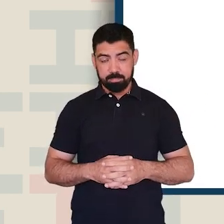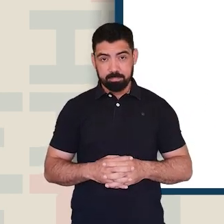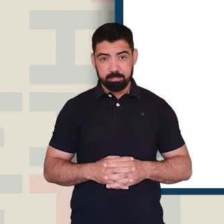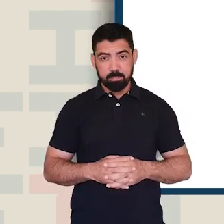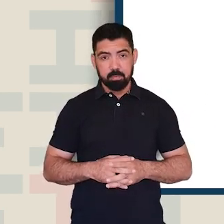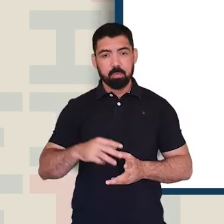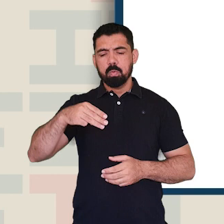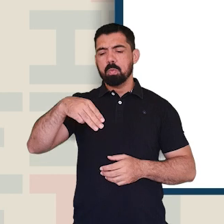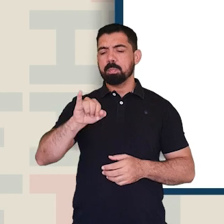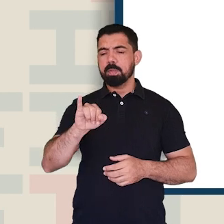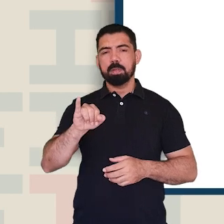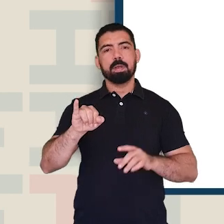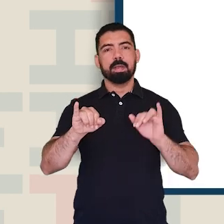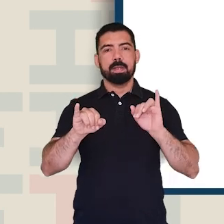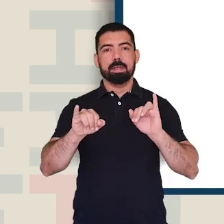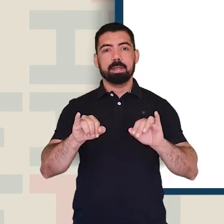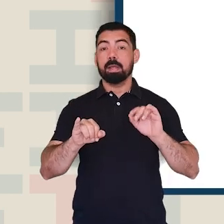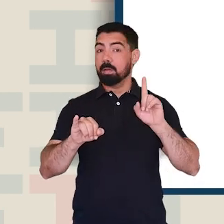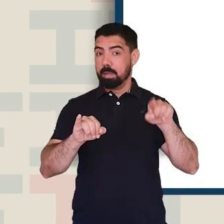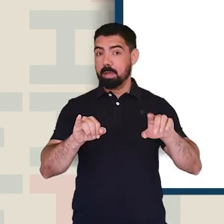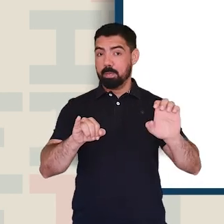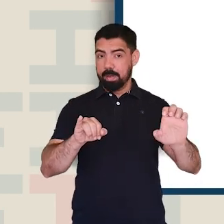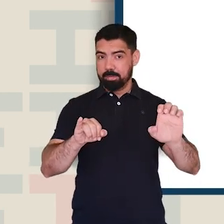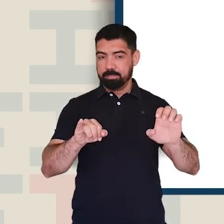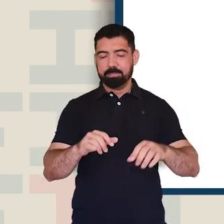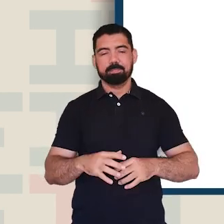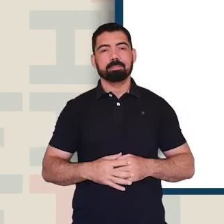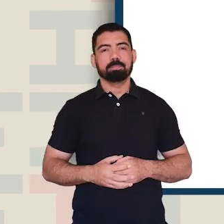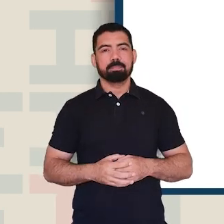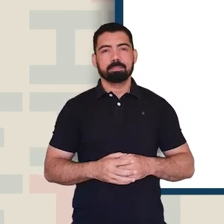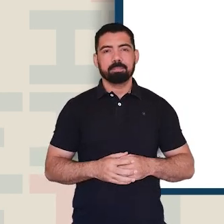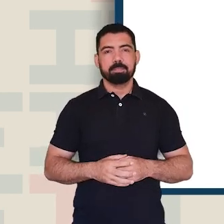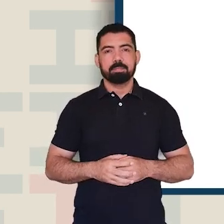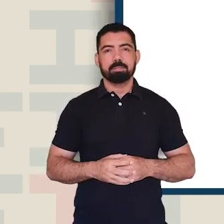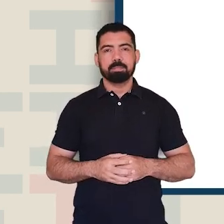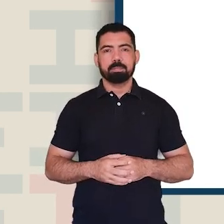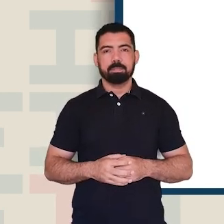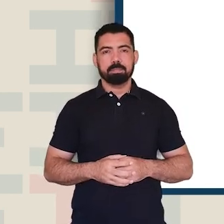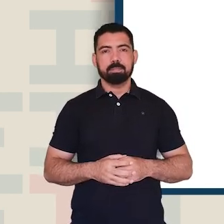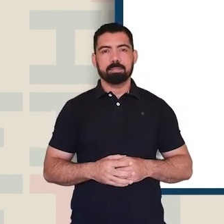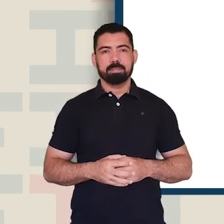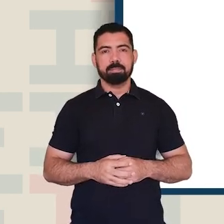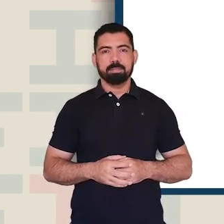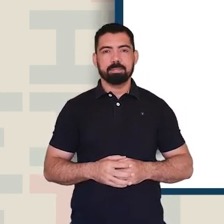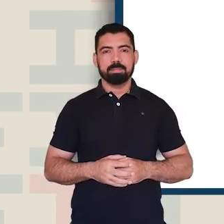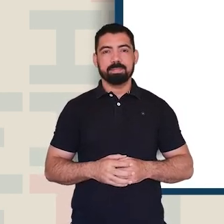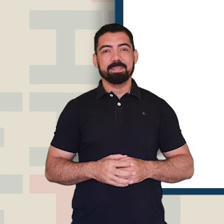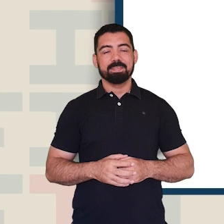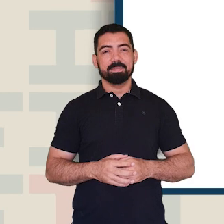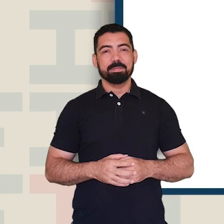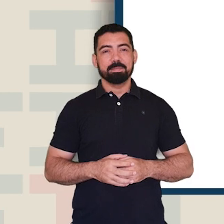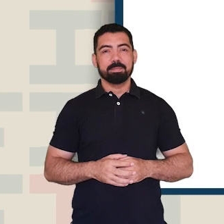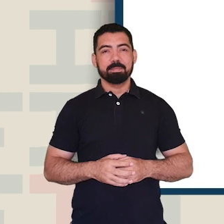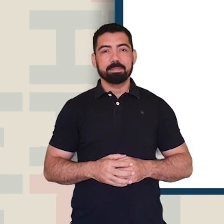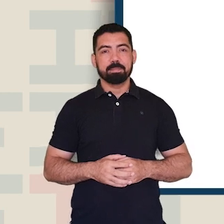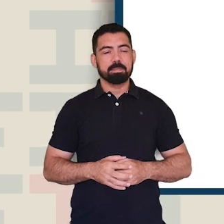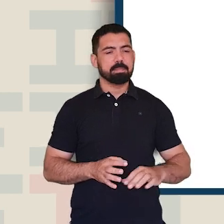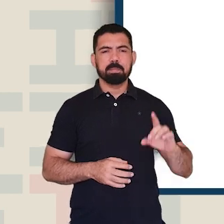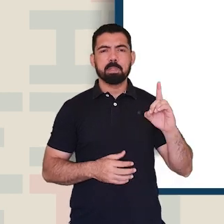certo? O Mi é o I, é o E, aliás, em inglês, né? E o